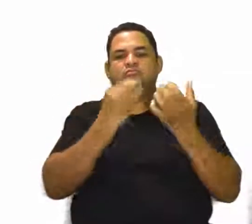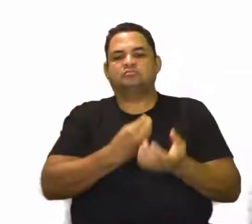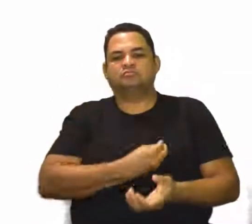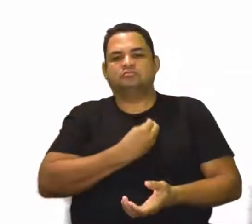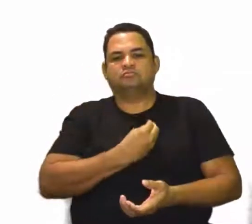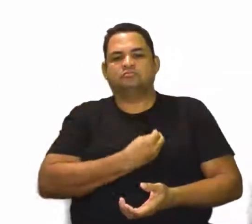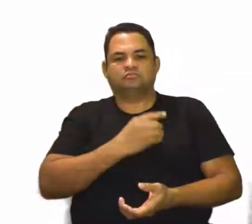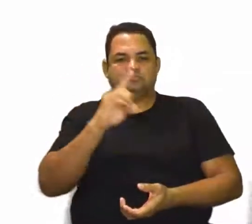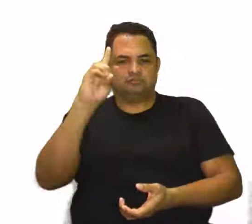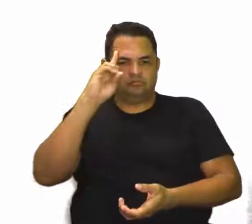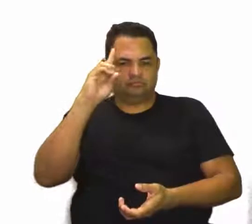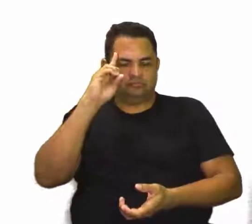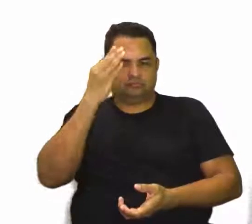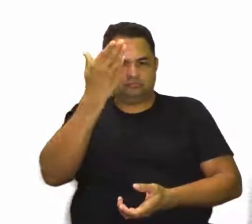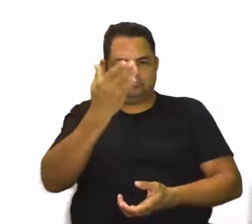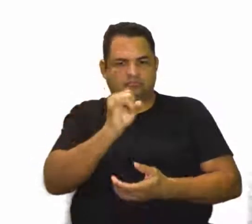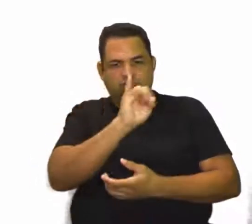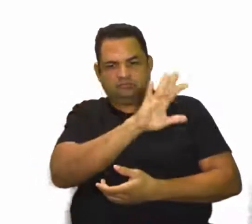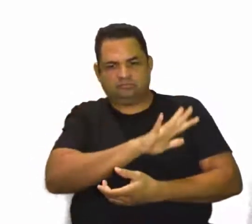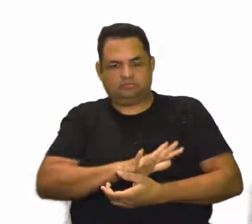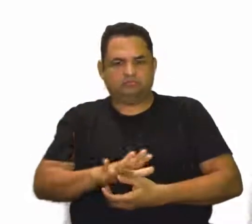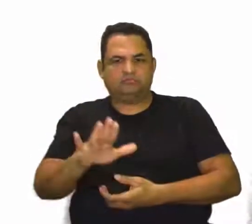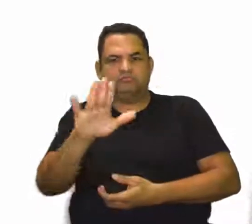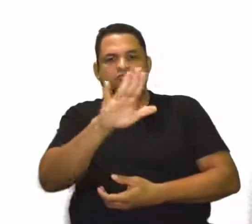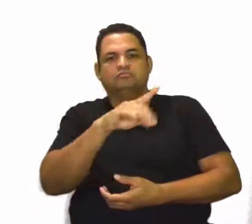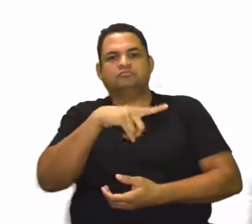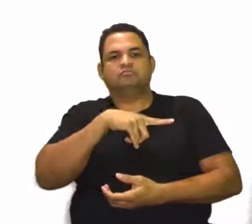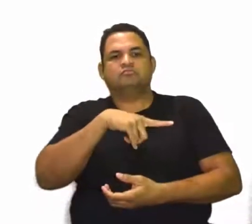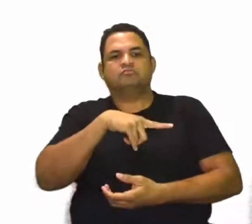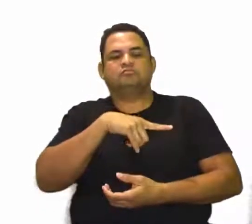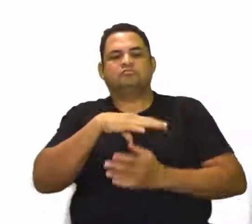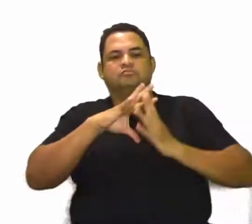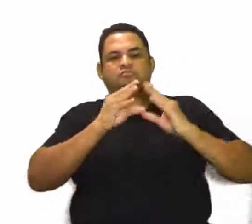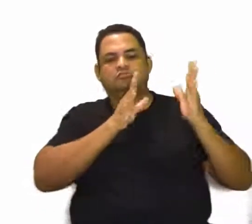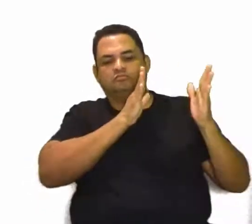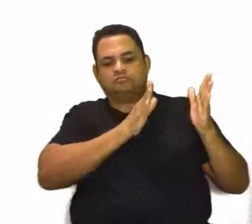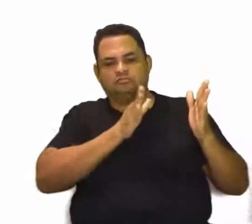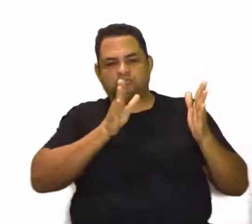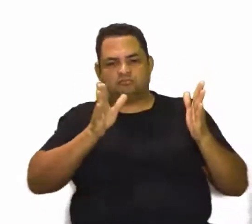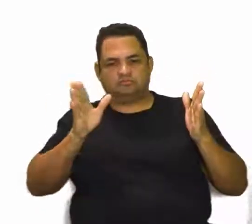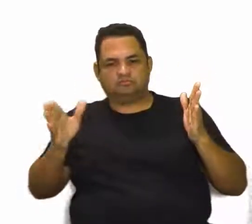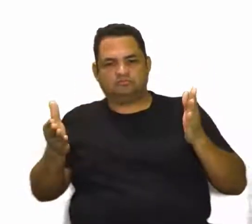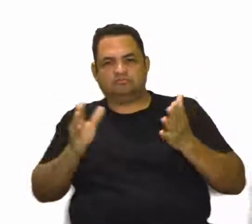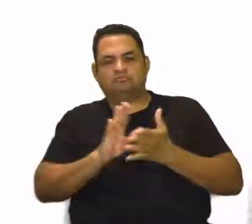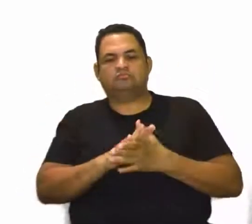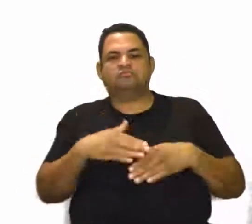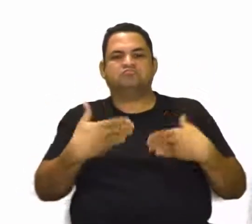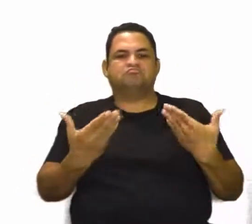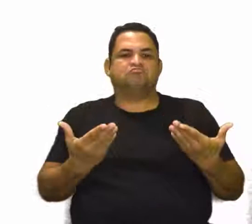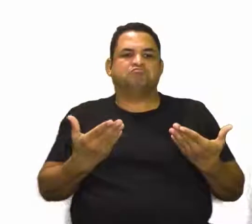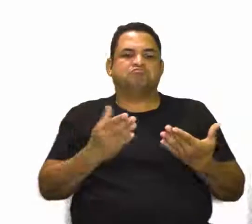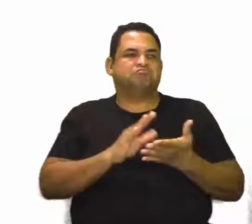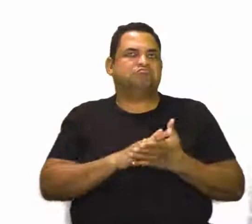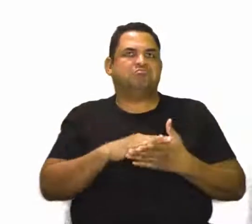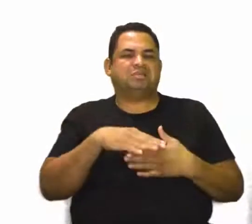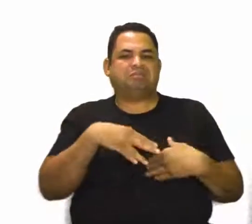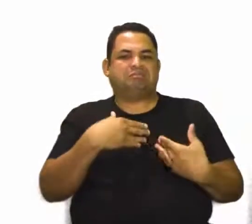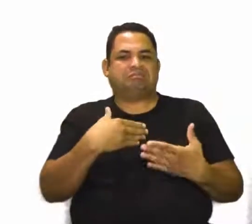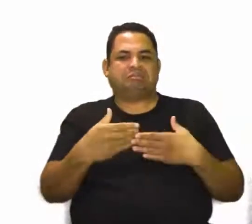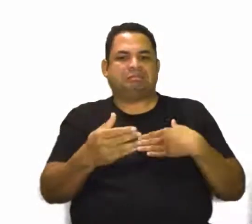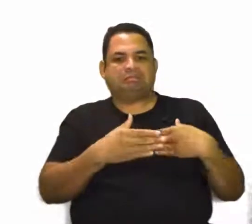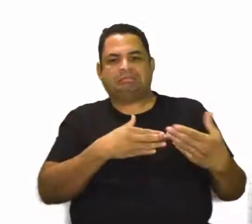vida diária. Pela imagem a gente já percebe aí em todas as fases, independendo da cor, da raça,